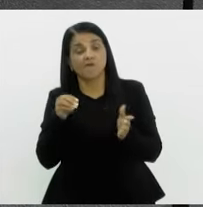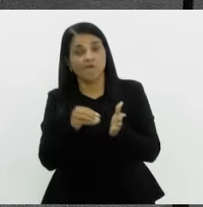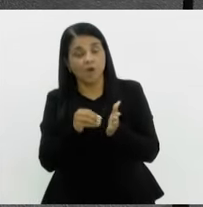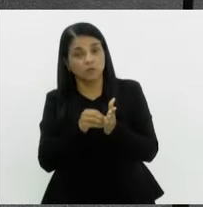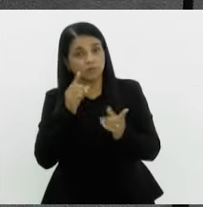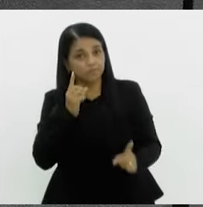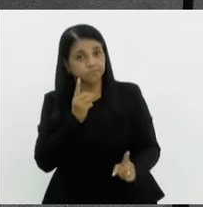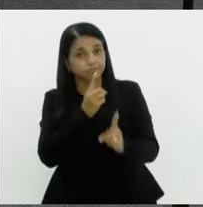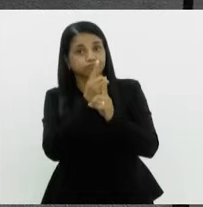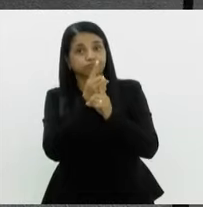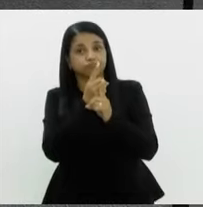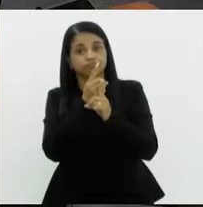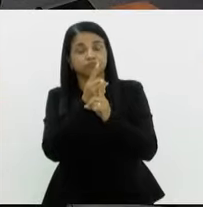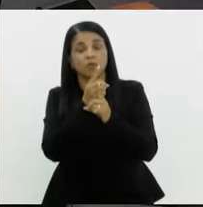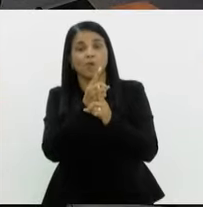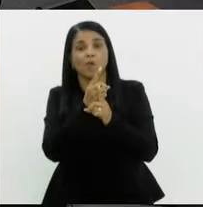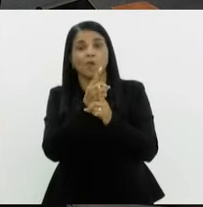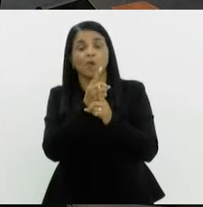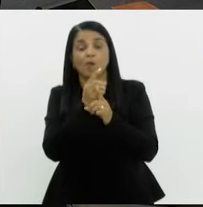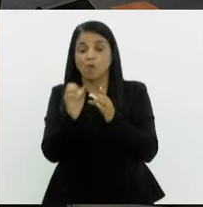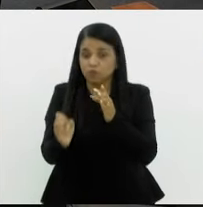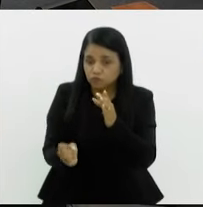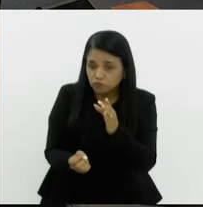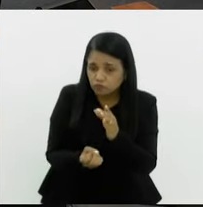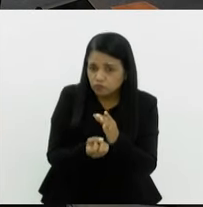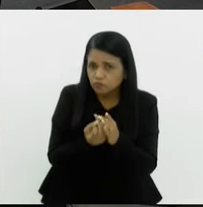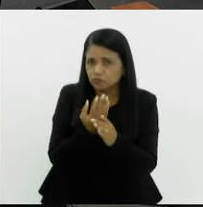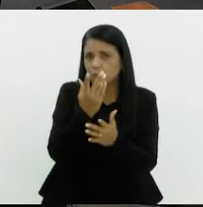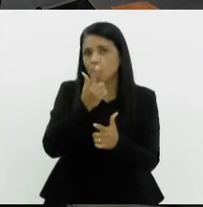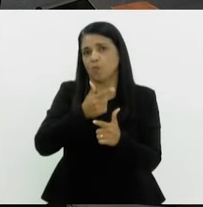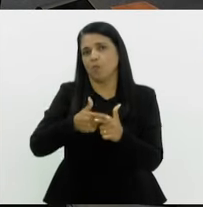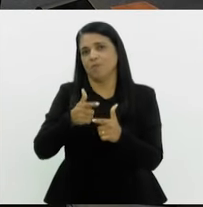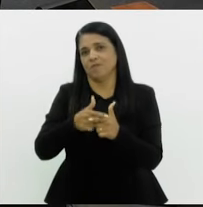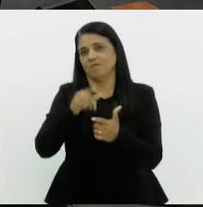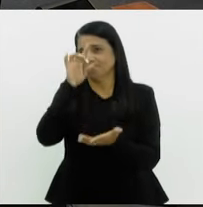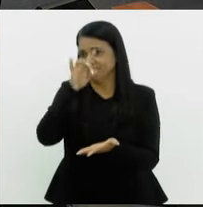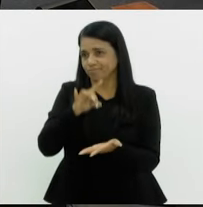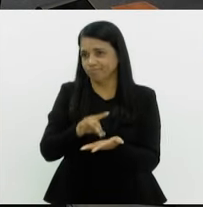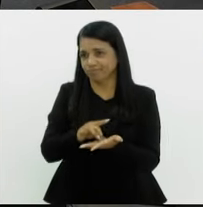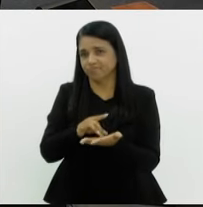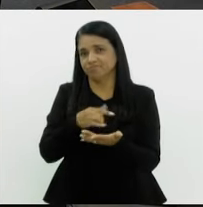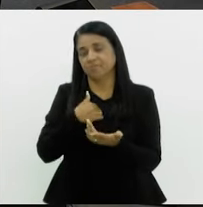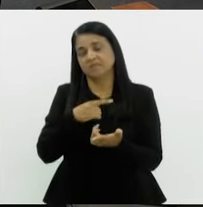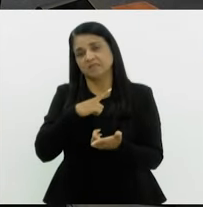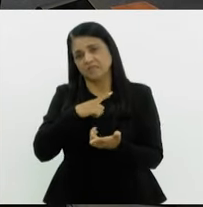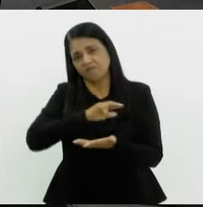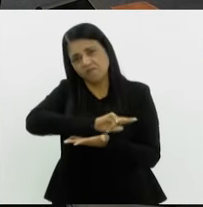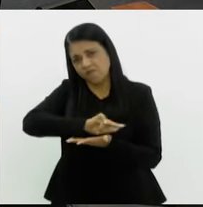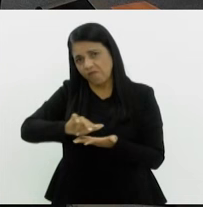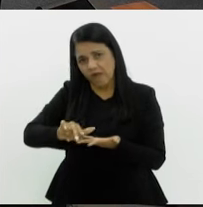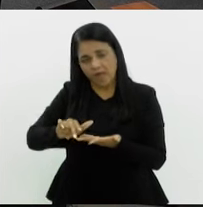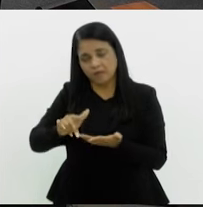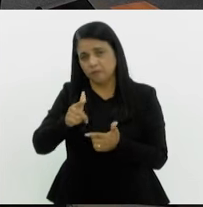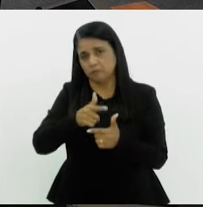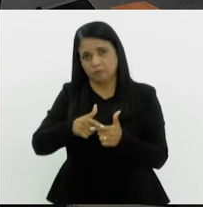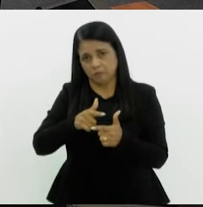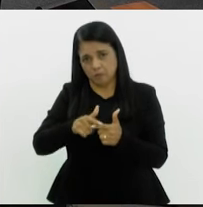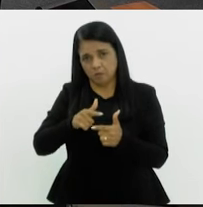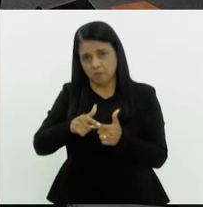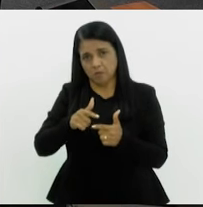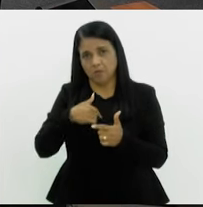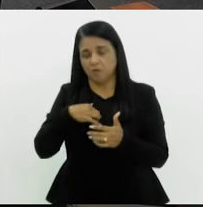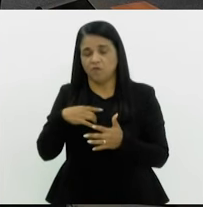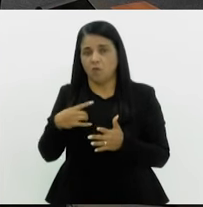identificarmos qual foi a raiz original deste problema. Pode ter várias hipóteses, não vamos ser levianos de dizer,